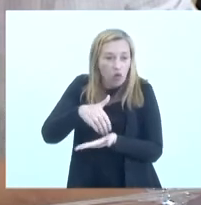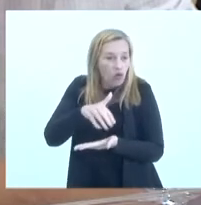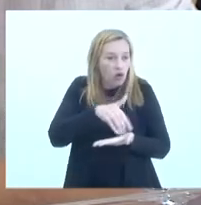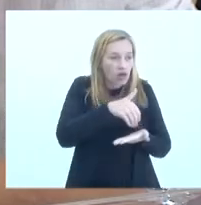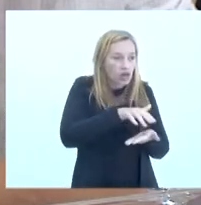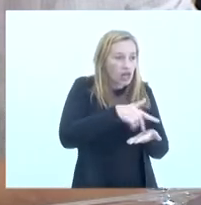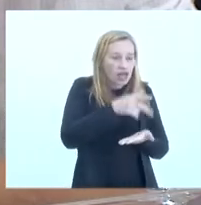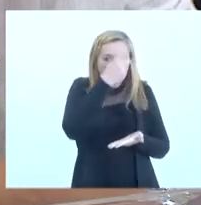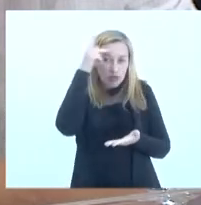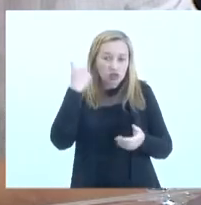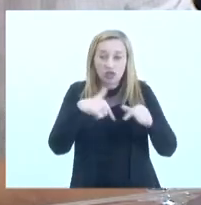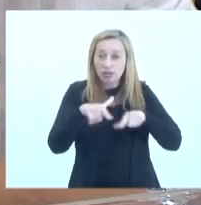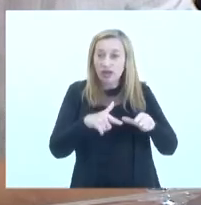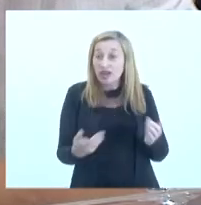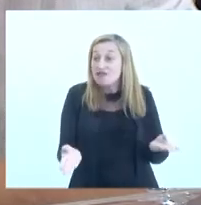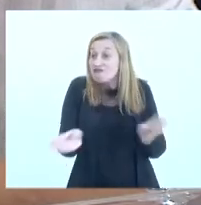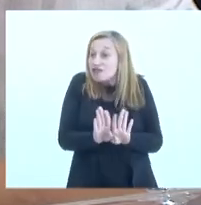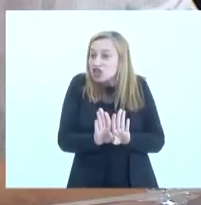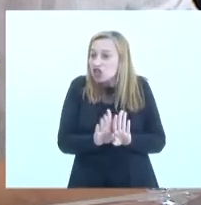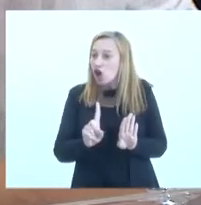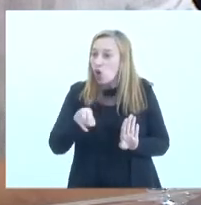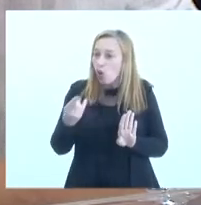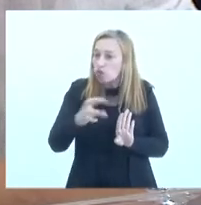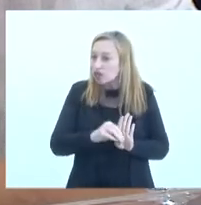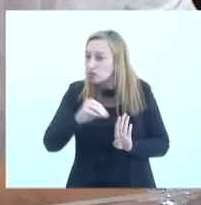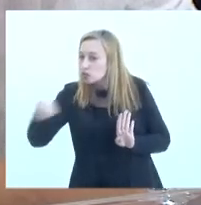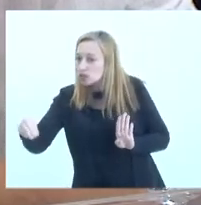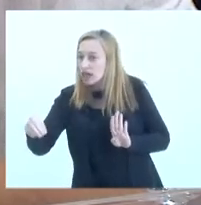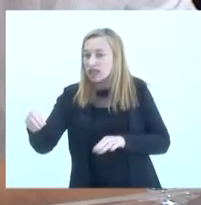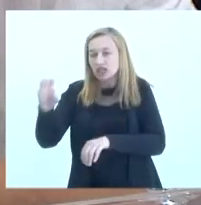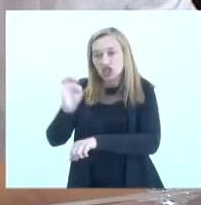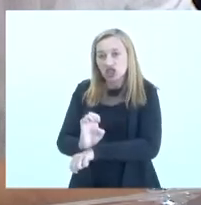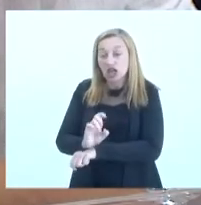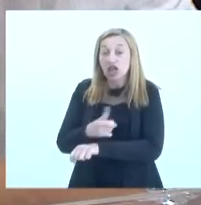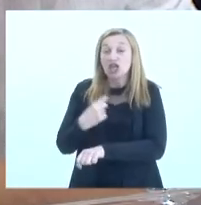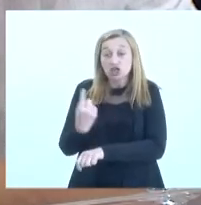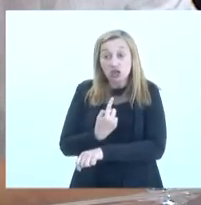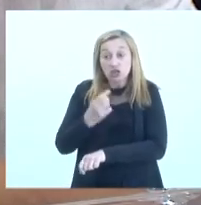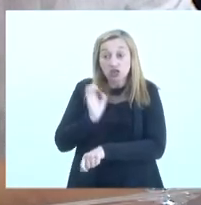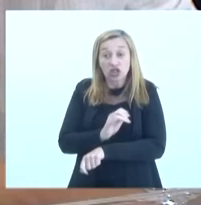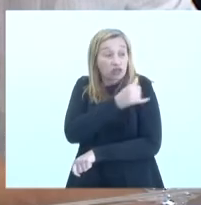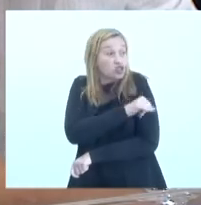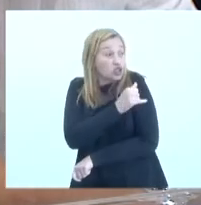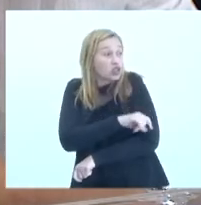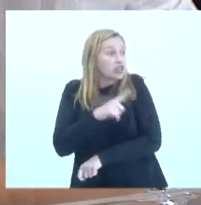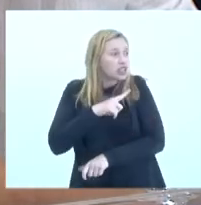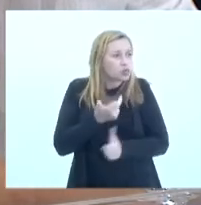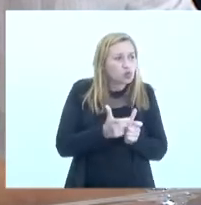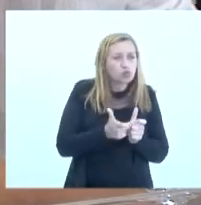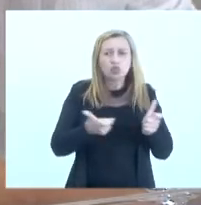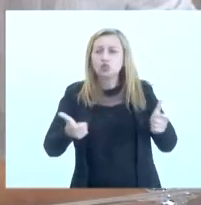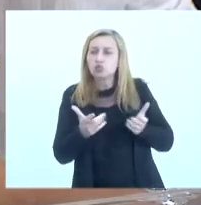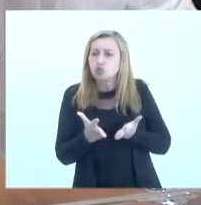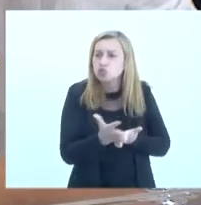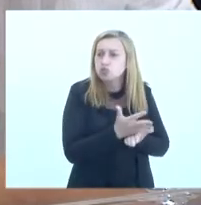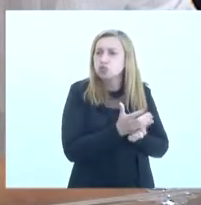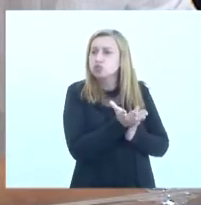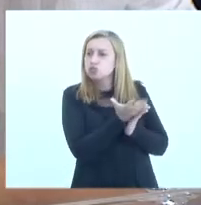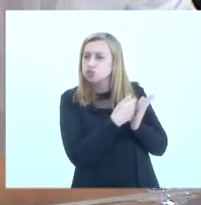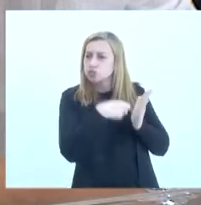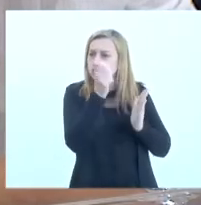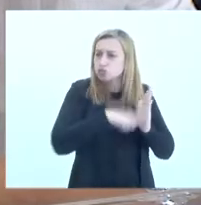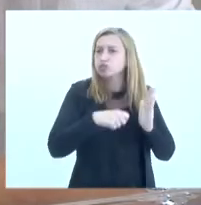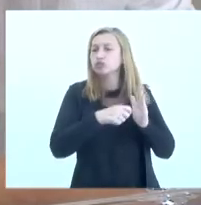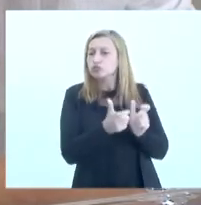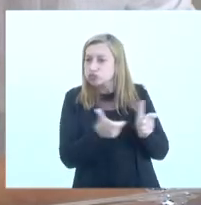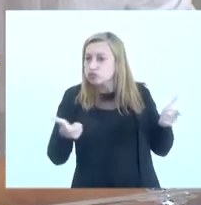empresa ou vai para outro estado. Nós estamos no estado do Rio de Janeiro, onde temos os maiores tributos. Ninguém aguenta.